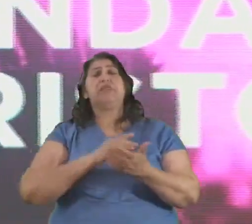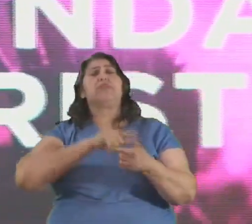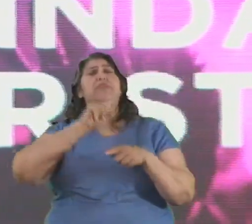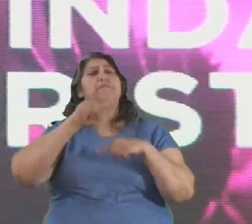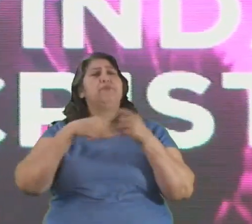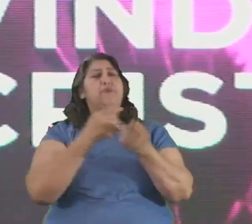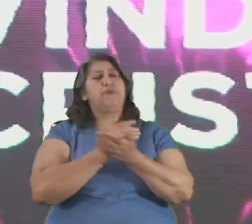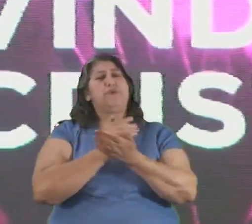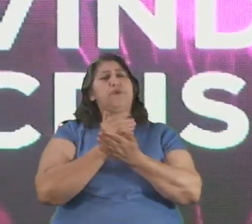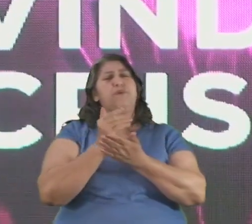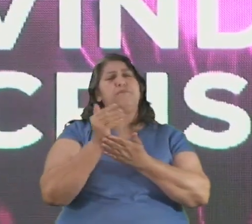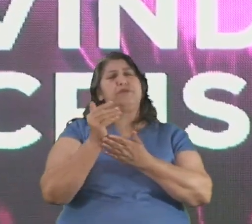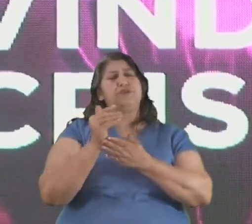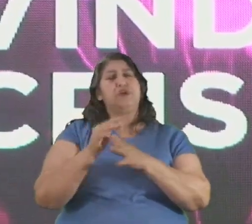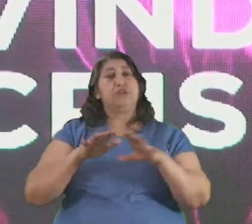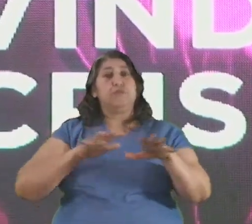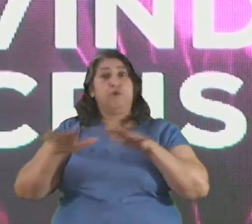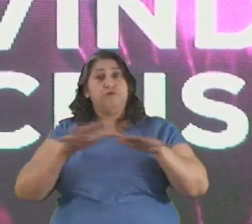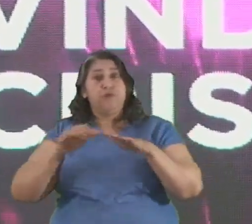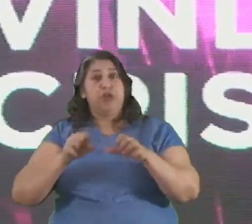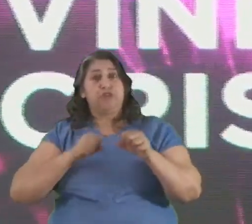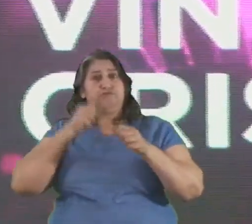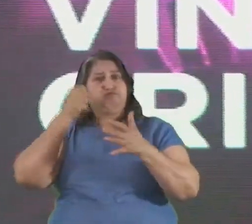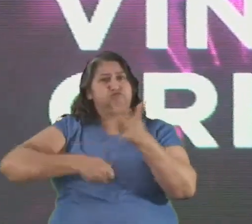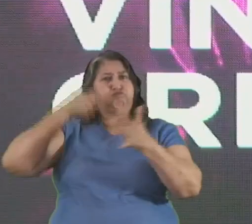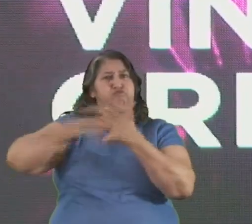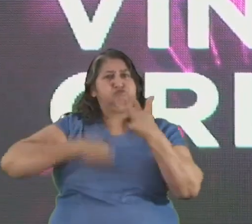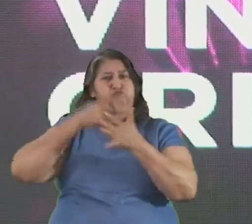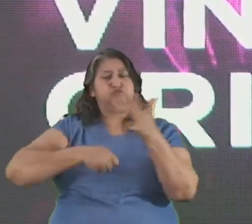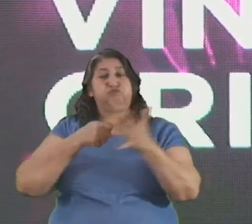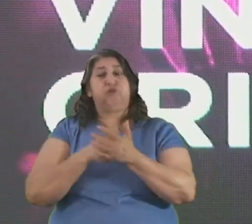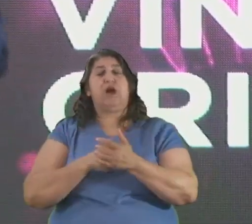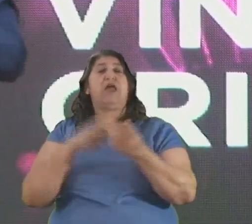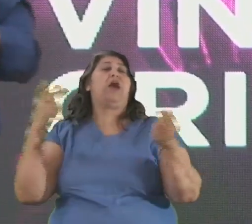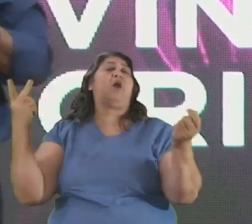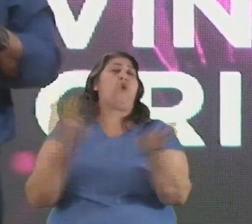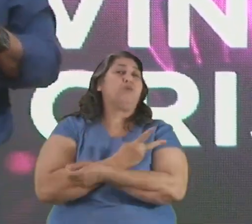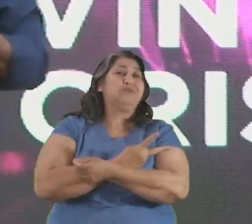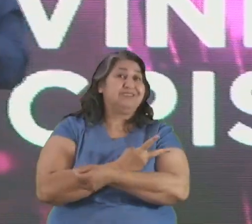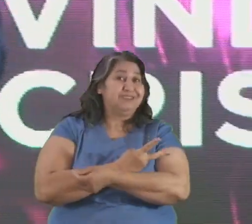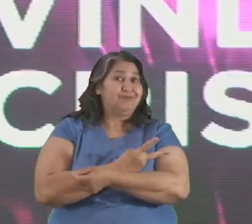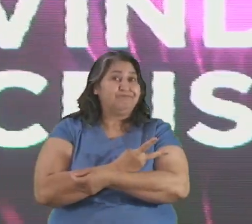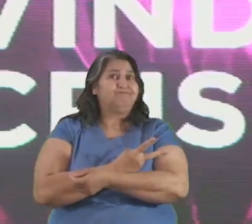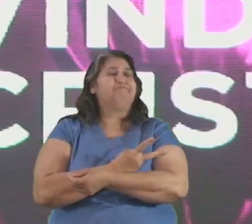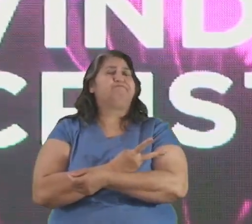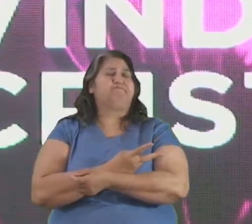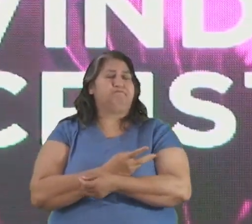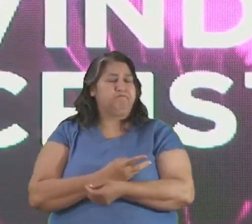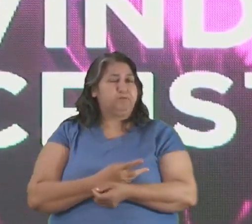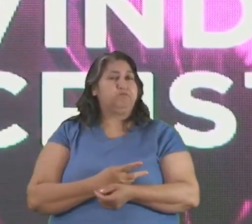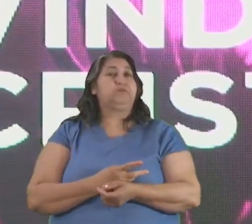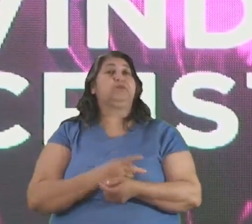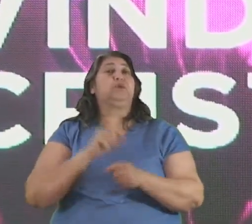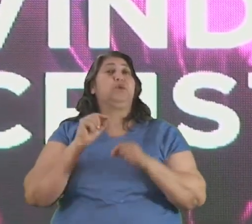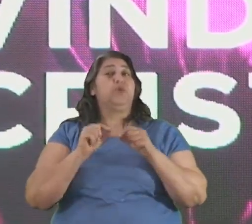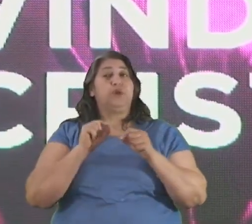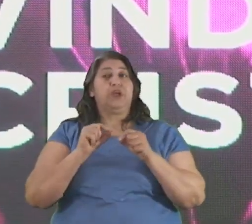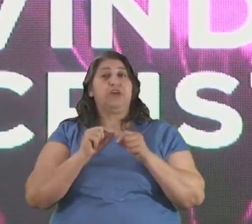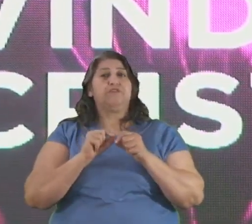começou o movimento sionista, aconteceu um fato terrível na história, que foi conhecido